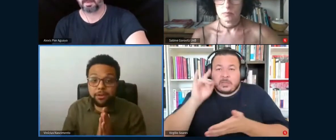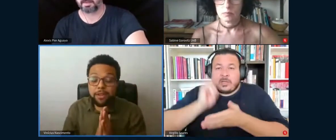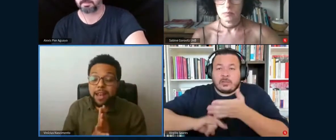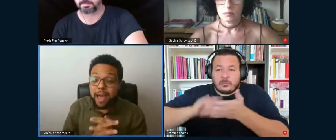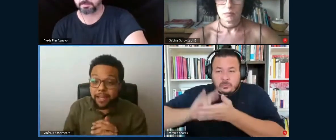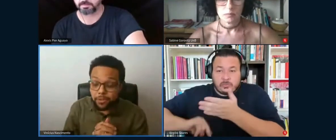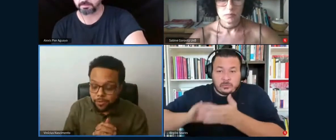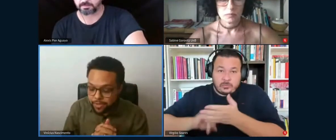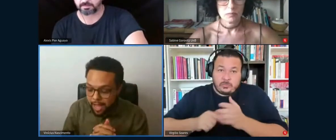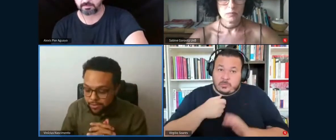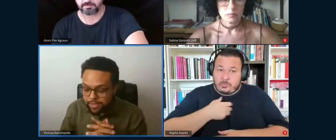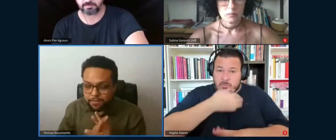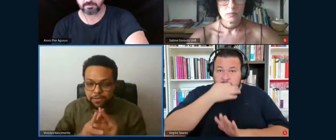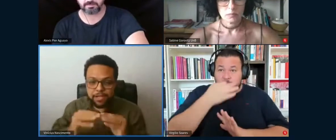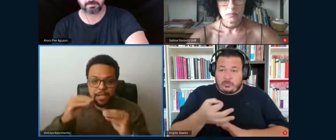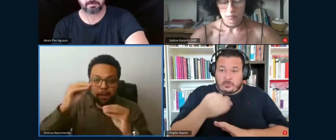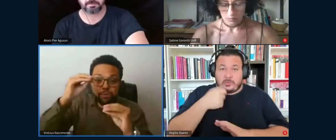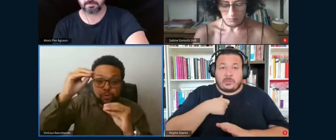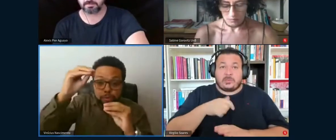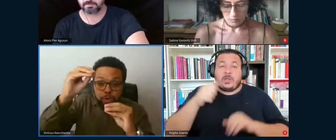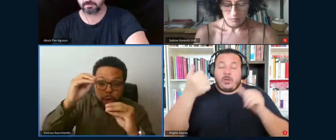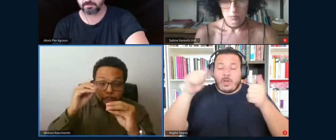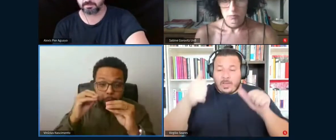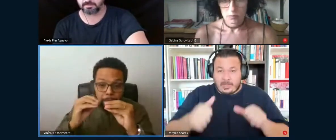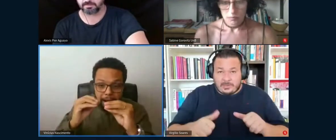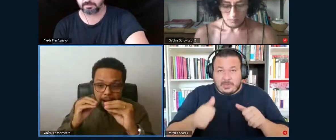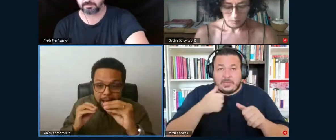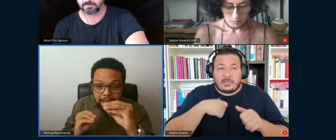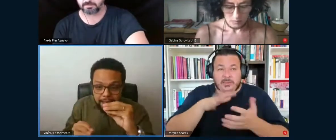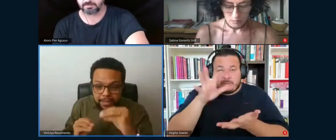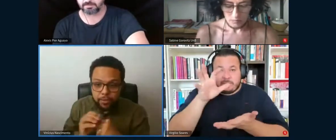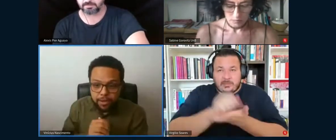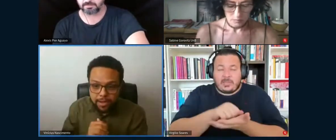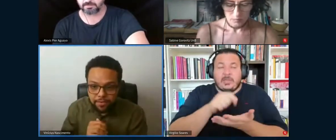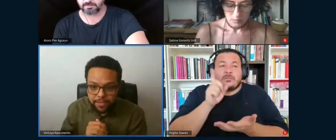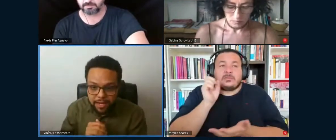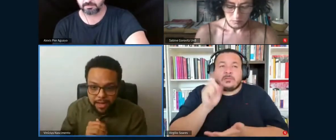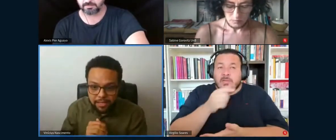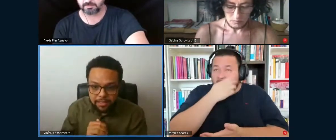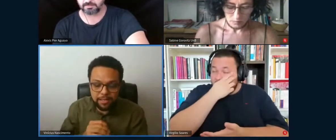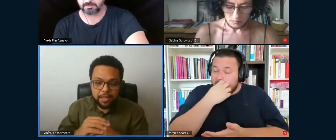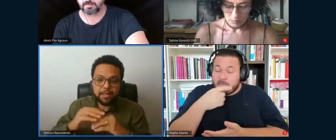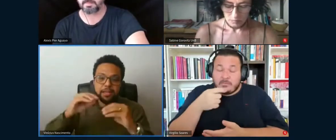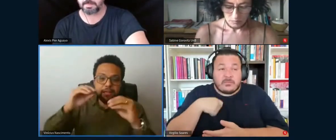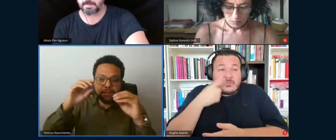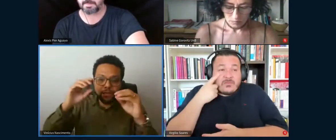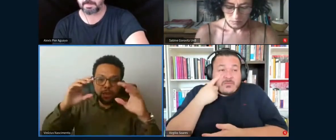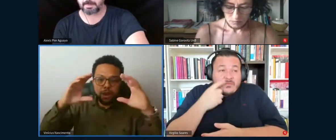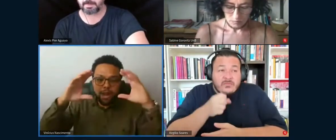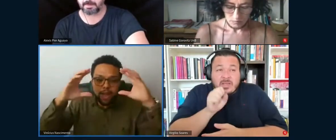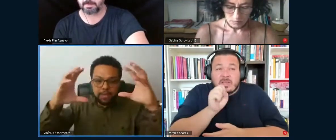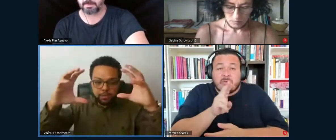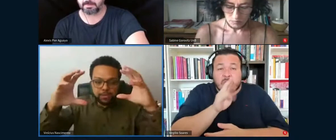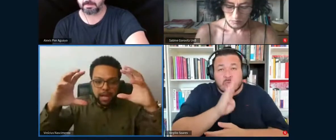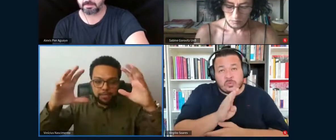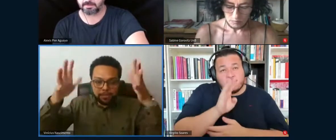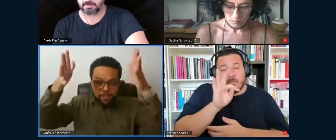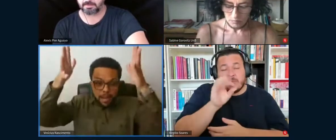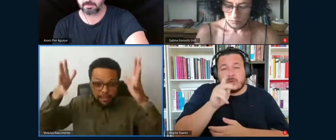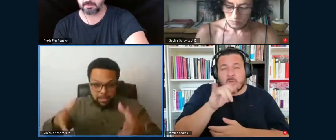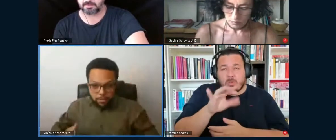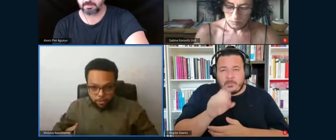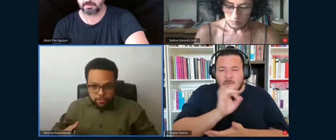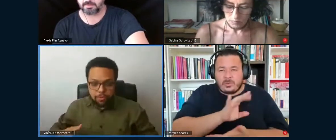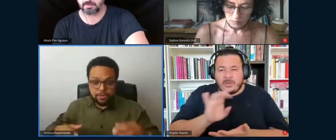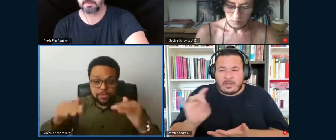Minha sugestão na análise dos dados seria você criar um subtópico para cada categoria que você analisa. Então, você coloca análise dos dados,